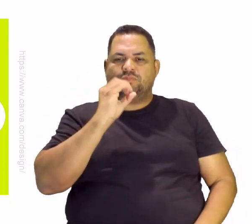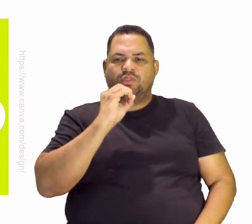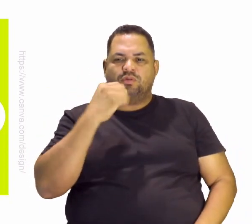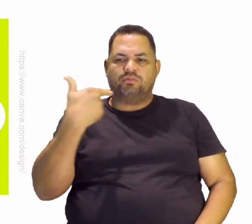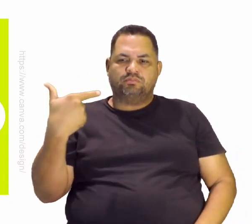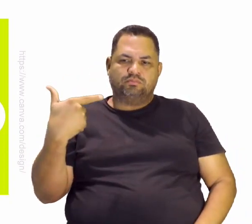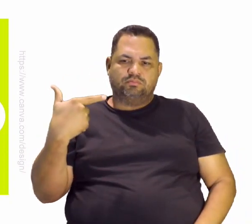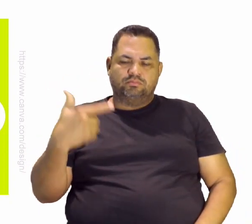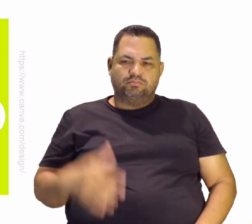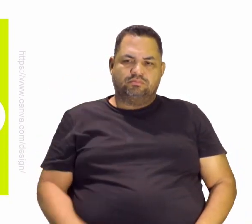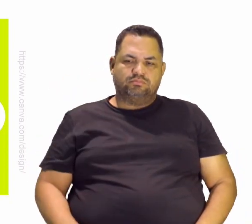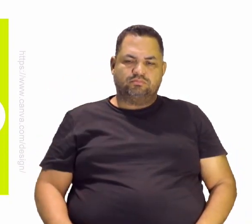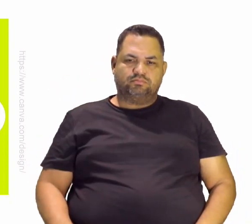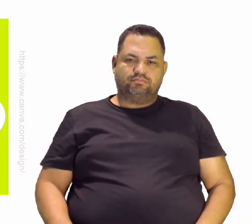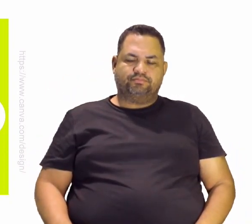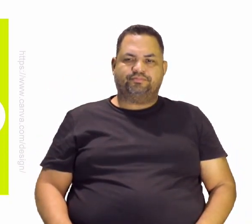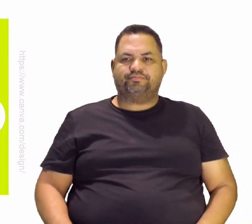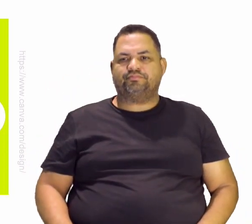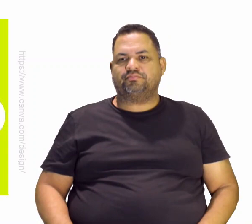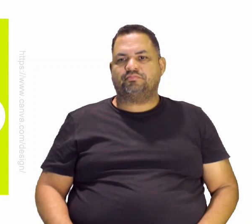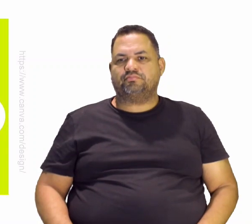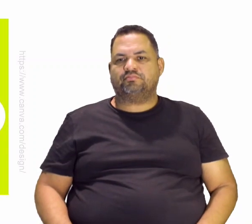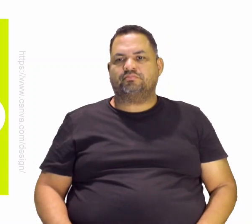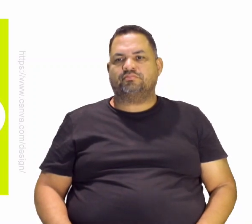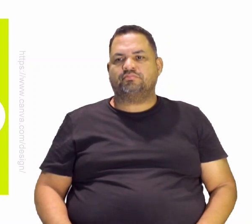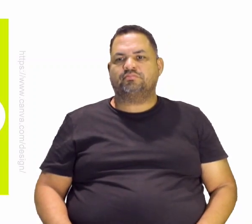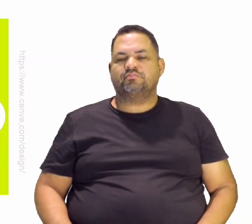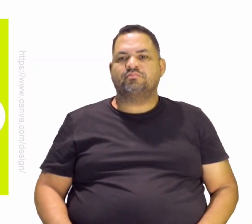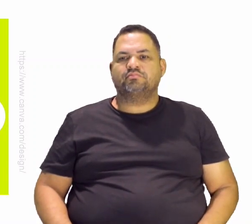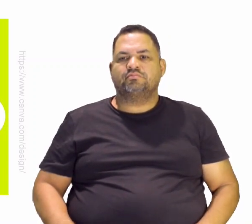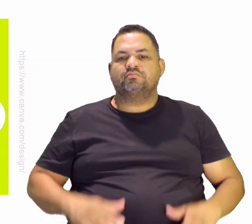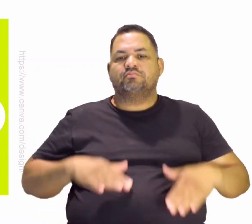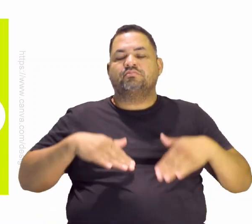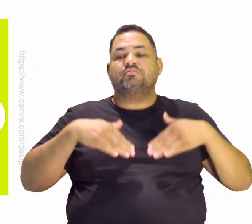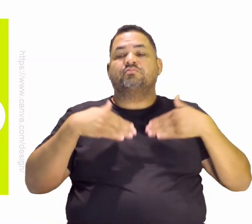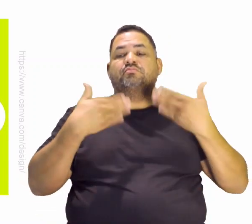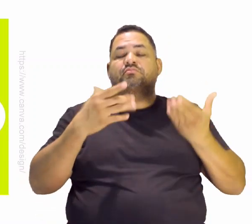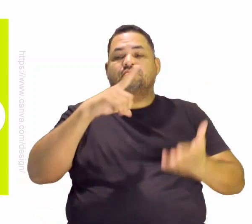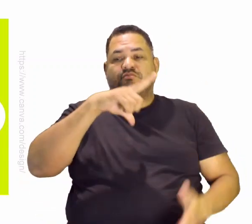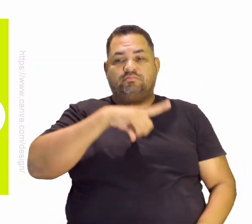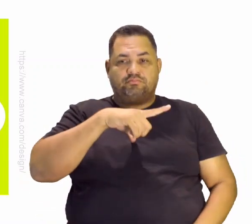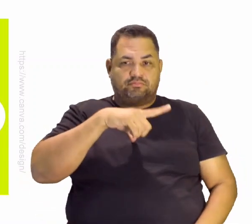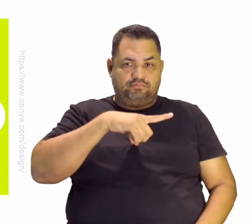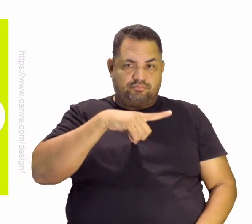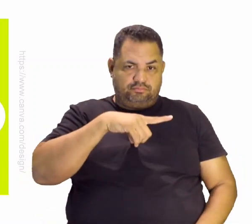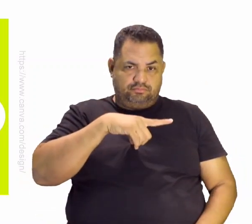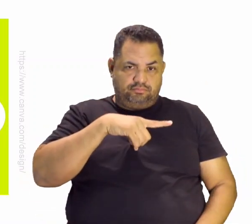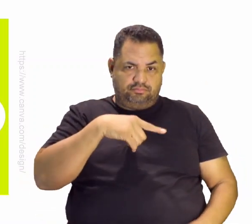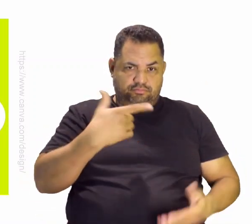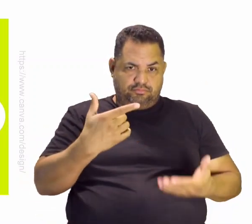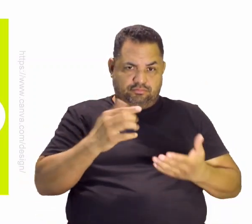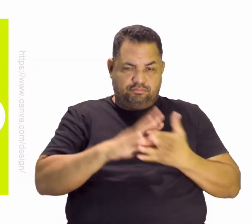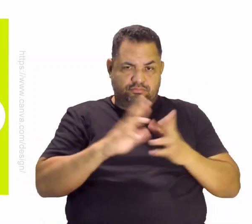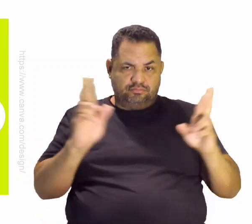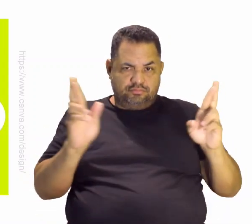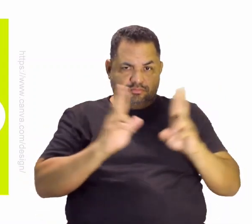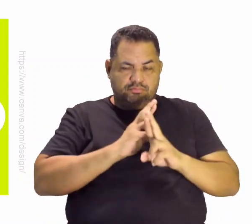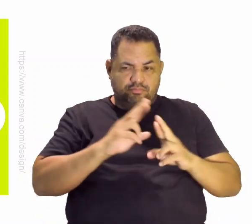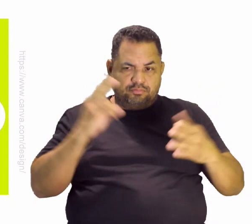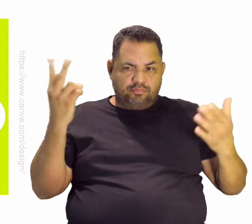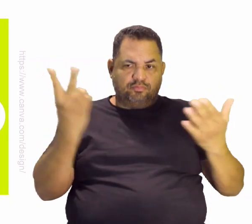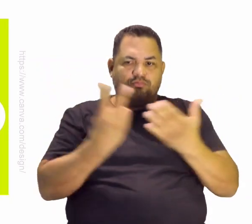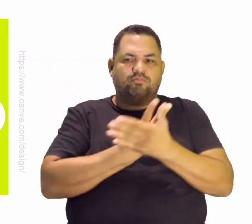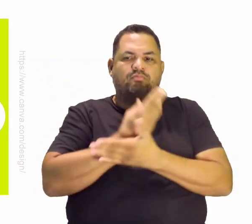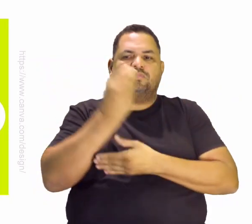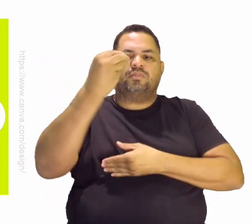oxigênio, não tem essa produção de oxigênio aí dentro, tá? E quando eu tenho essa reação acontecendo dentro da